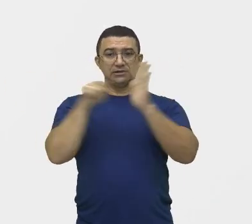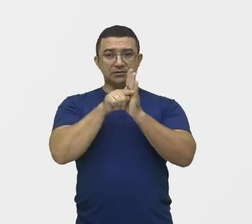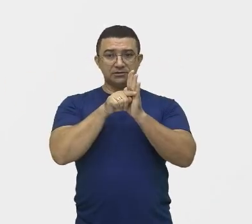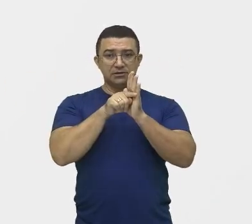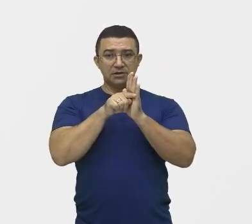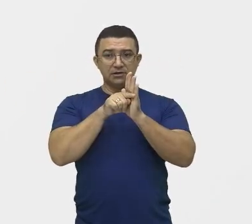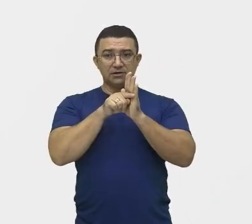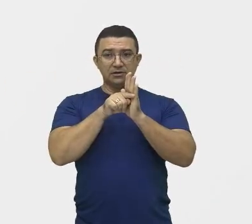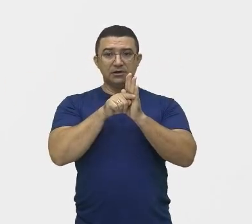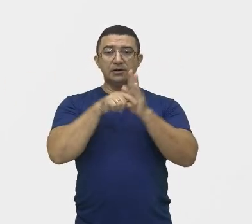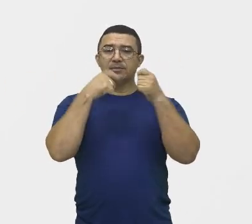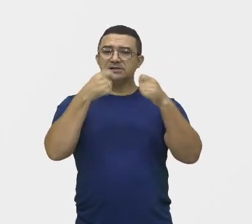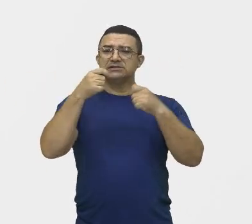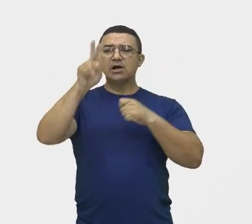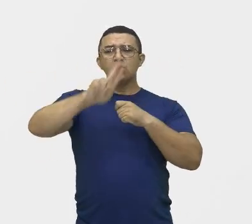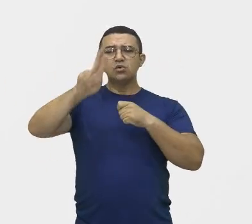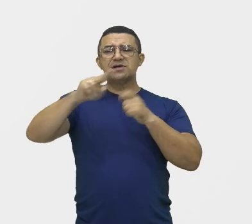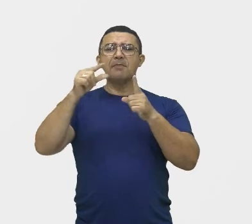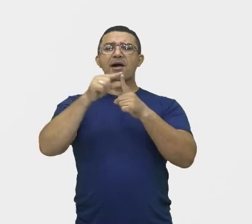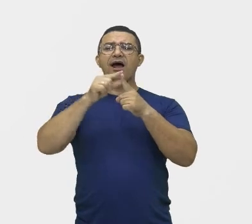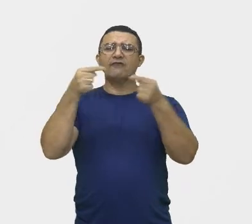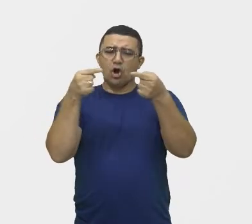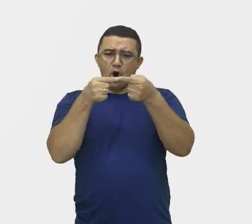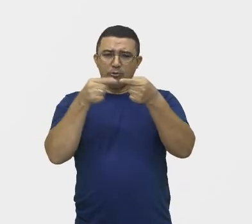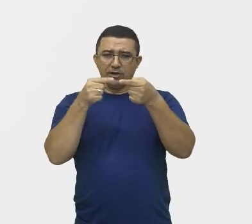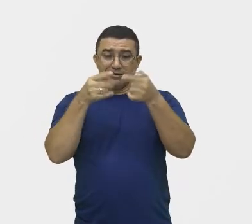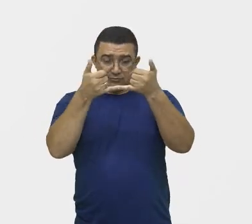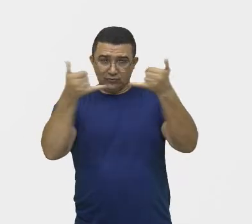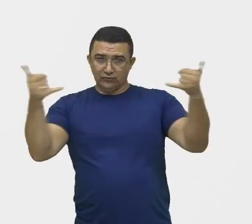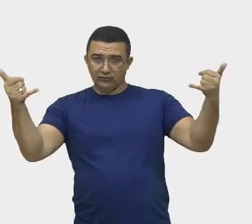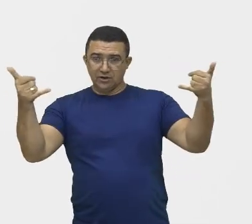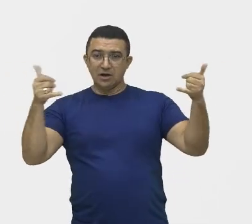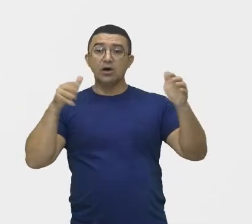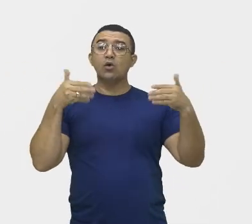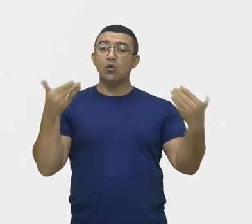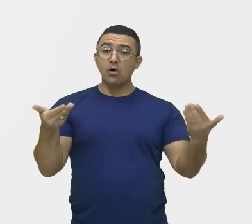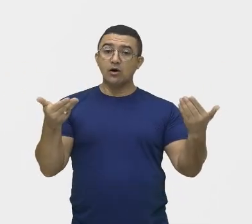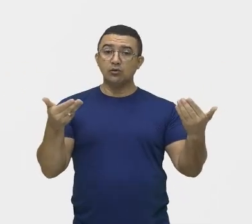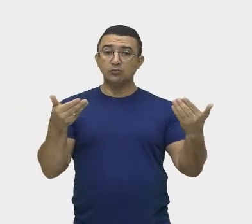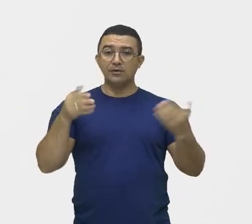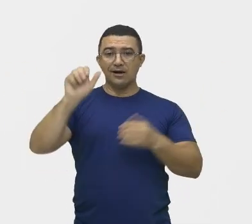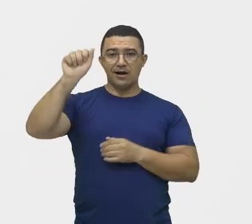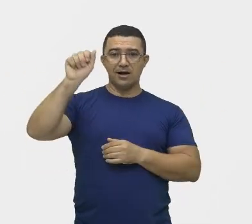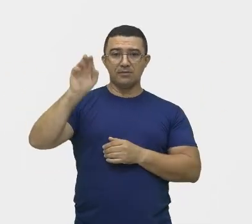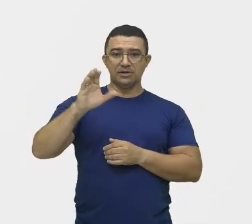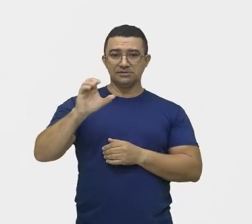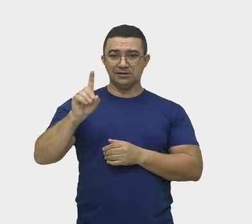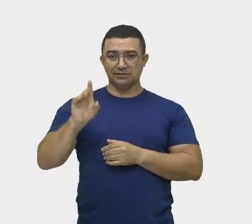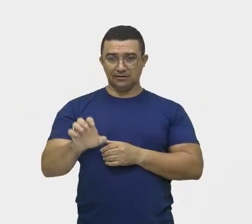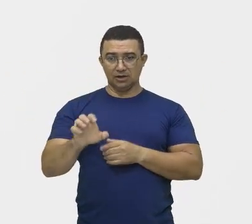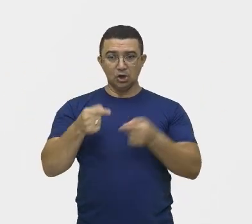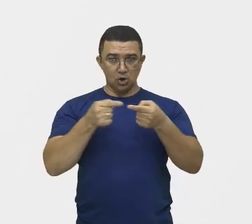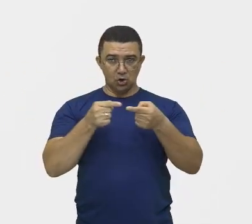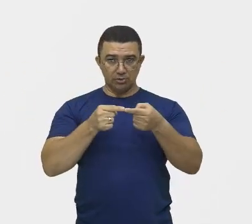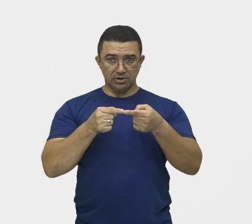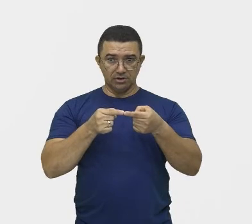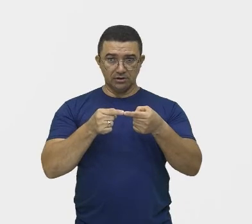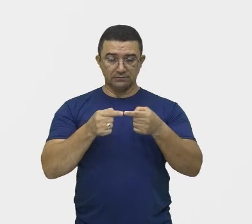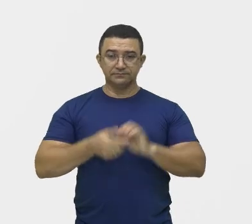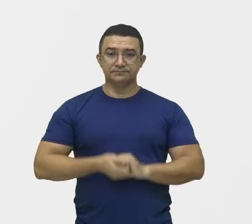que está na alternativa. Então, nós temos 5 alternativas. Qual delas vai completar essa lacuna